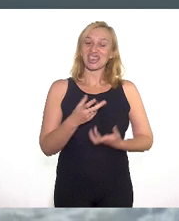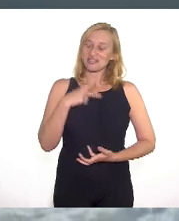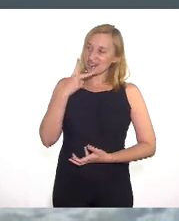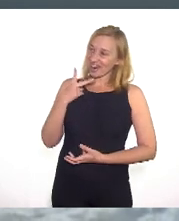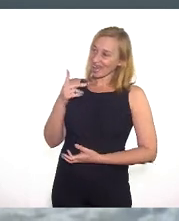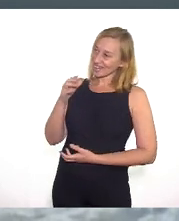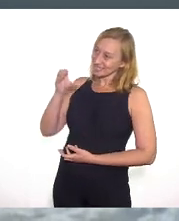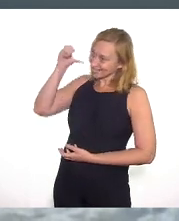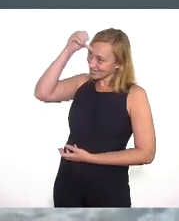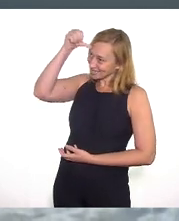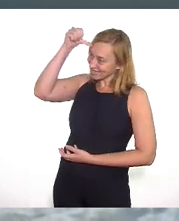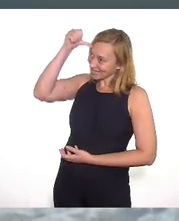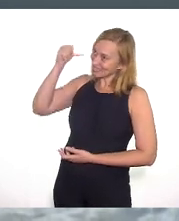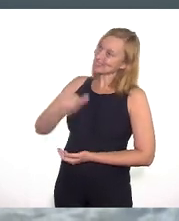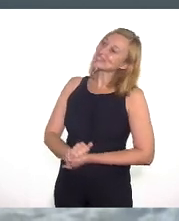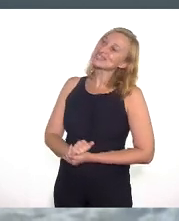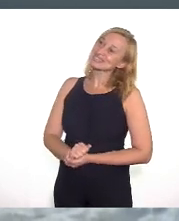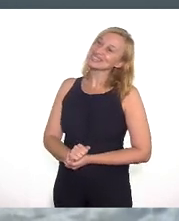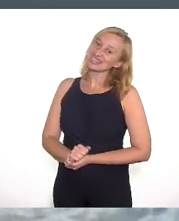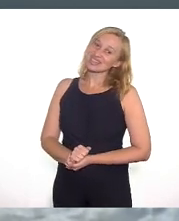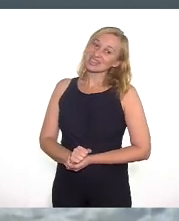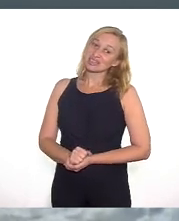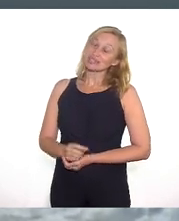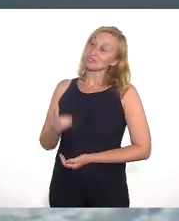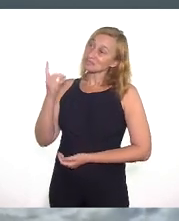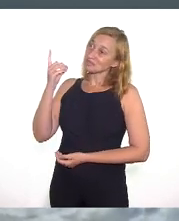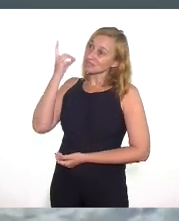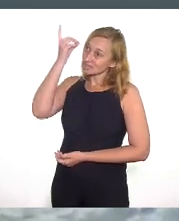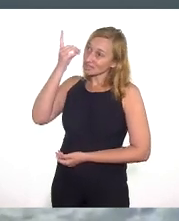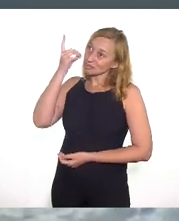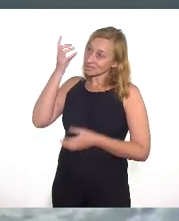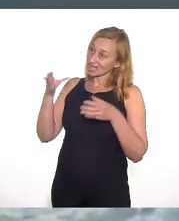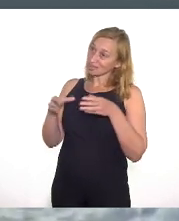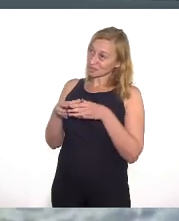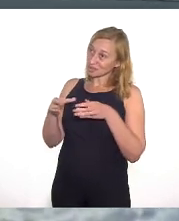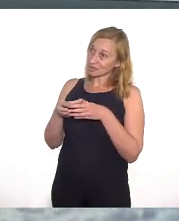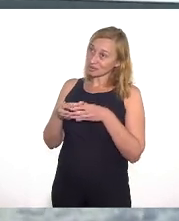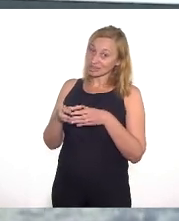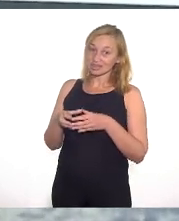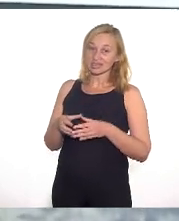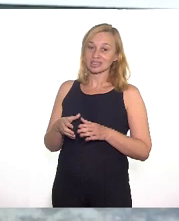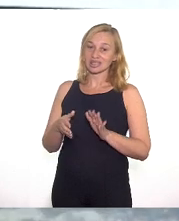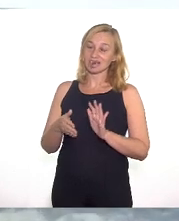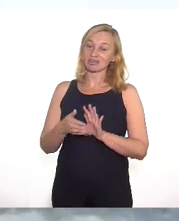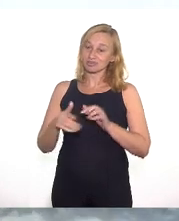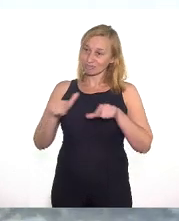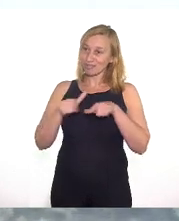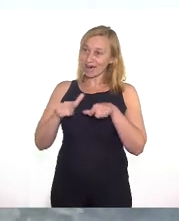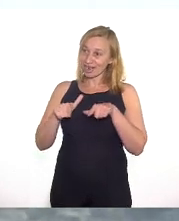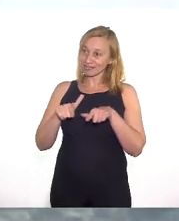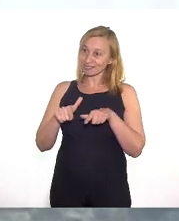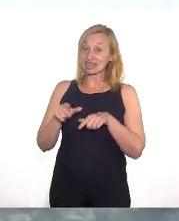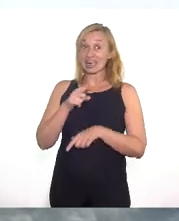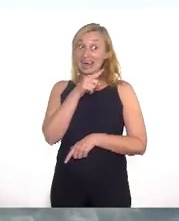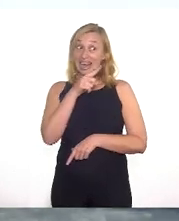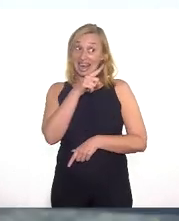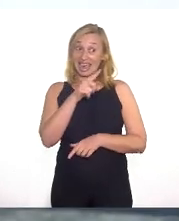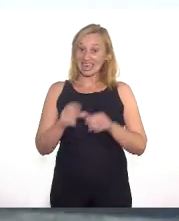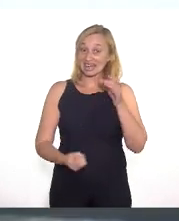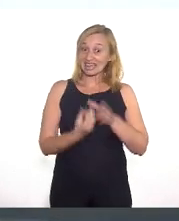Cláudio, que o parlamento tem a sua própria dinâmica, né? Lá é o